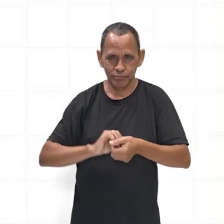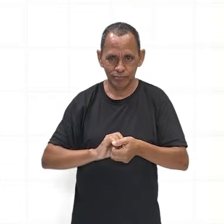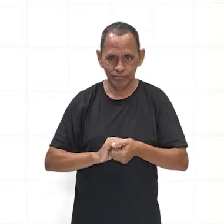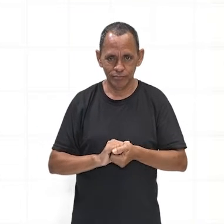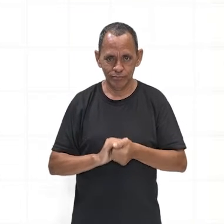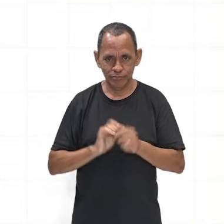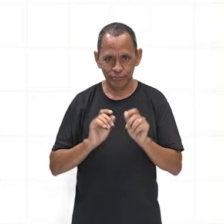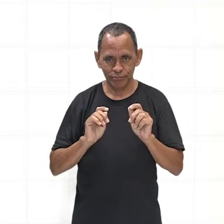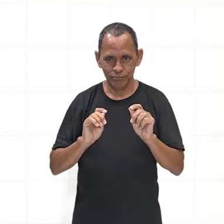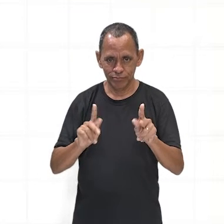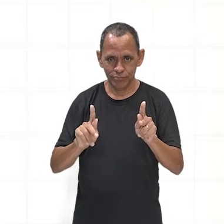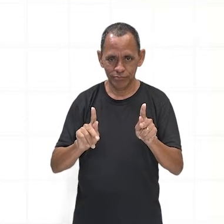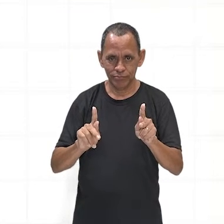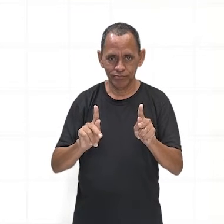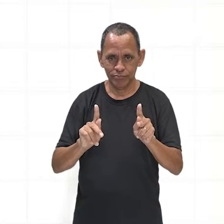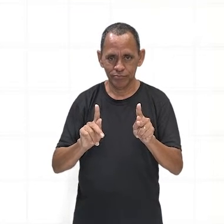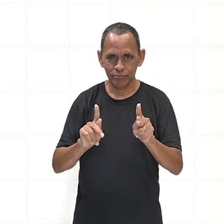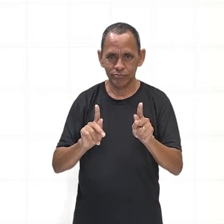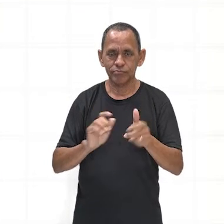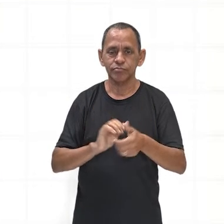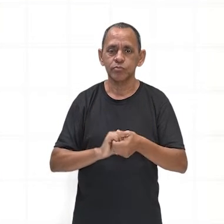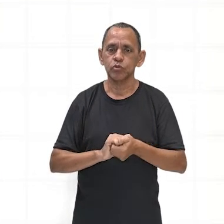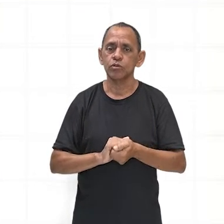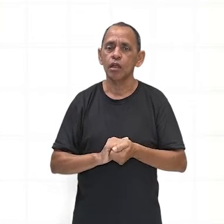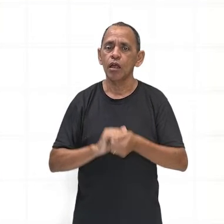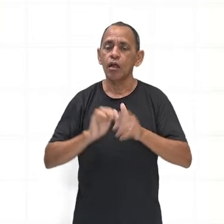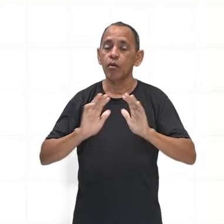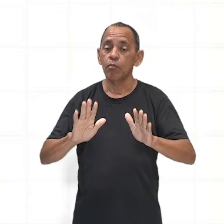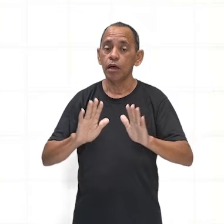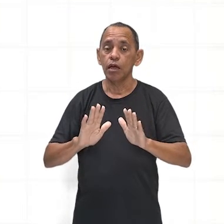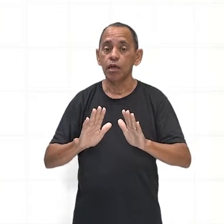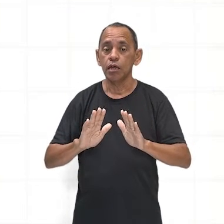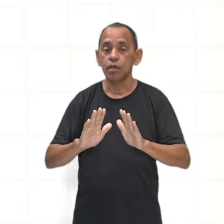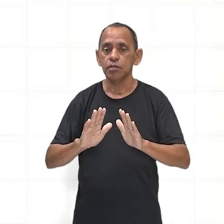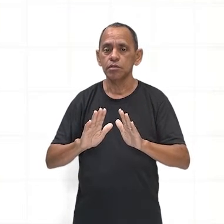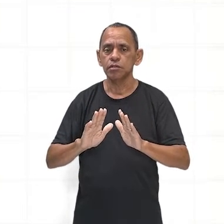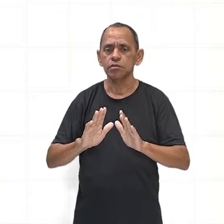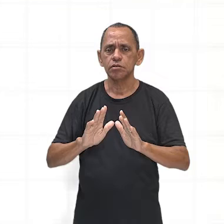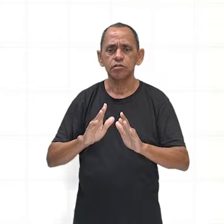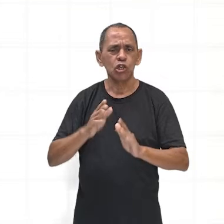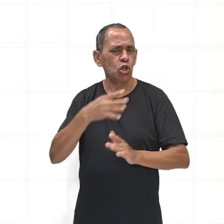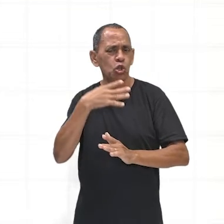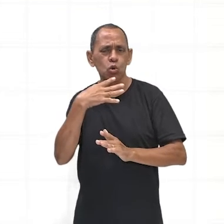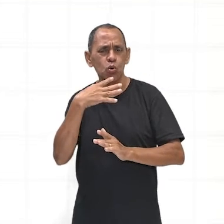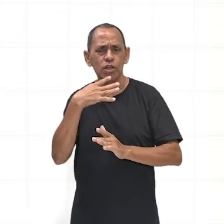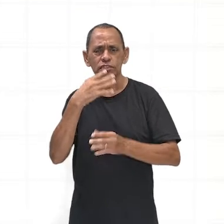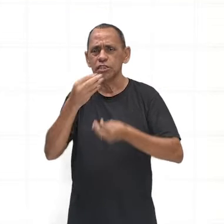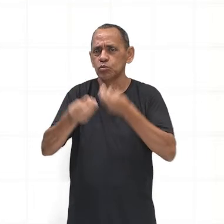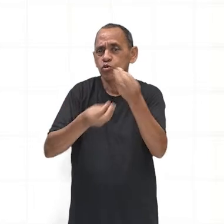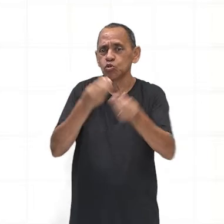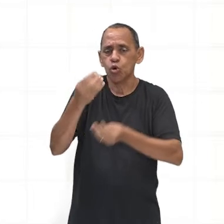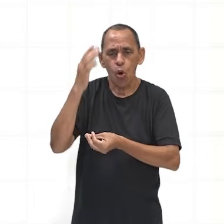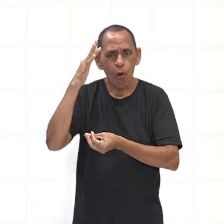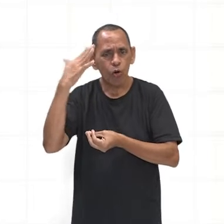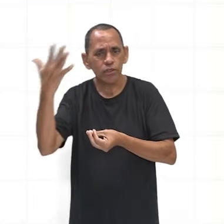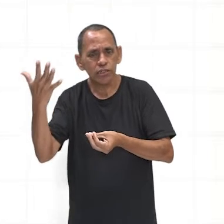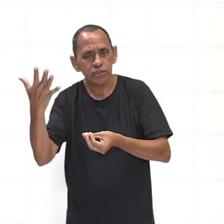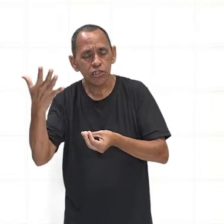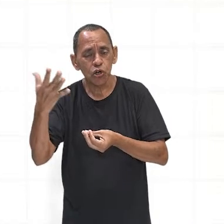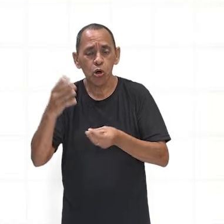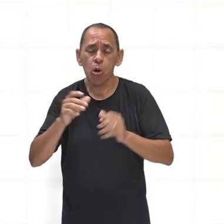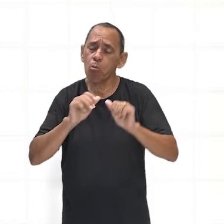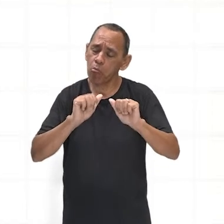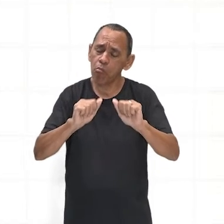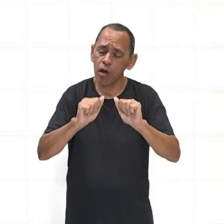tá? Embora as causas não sejam definitivamente explicadas, hipótese inclui escassez de